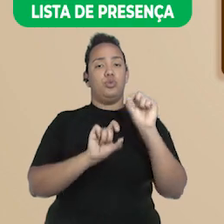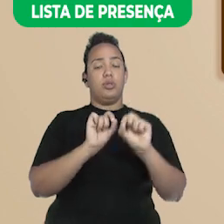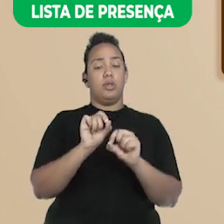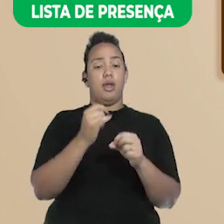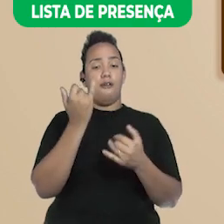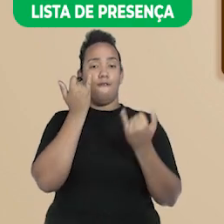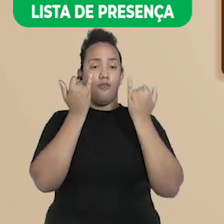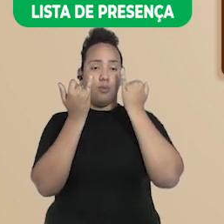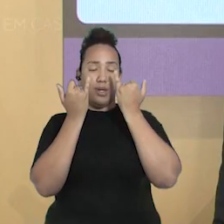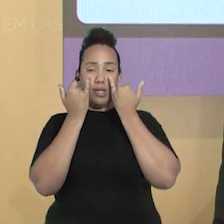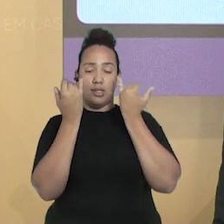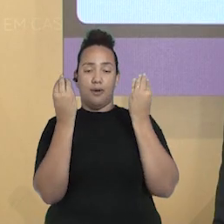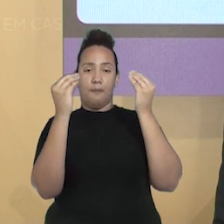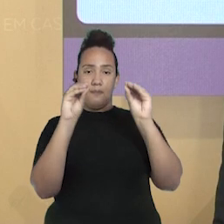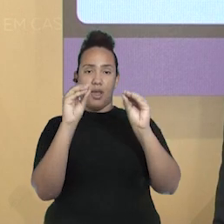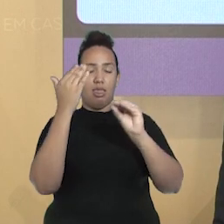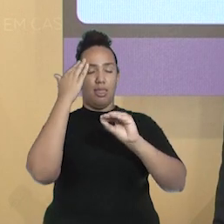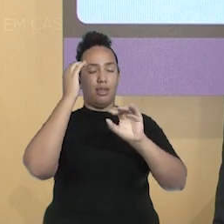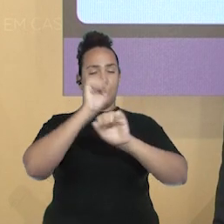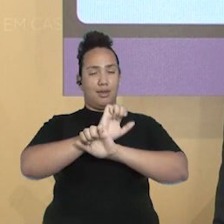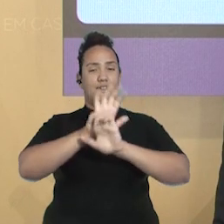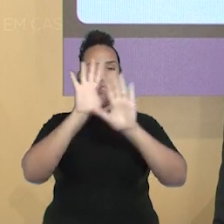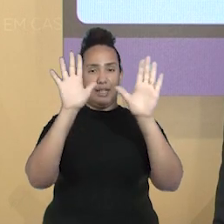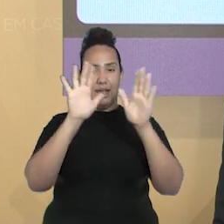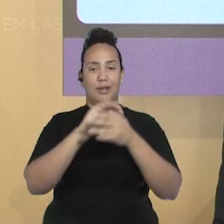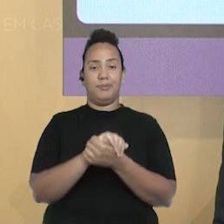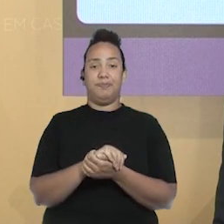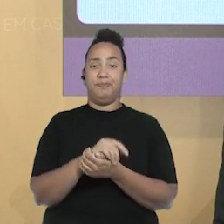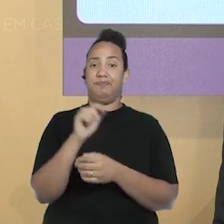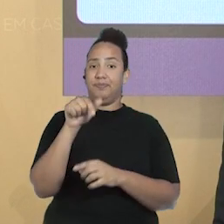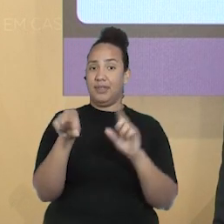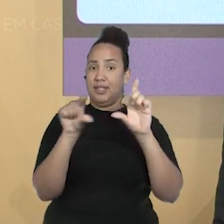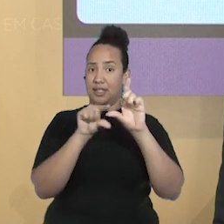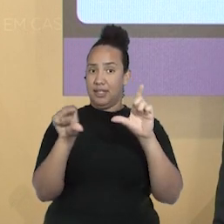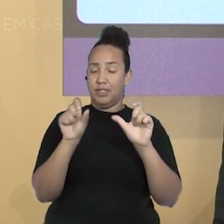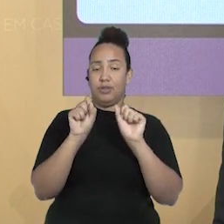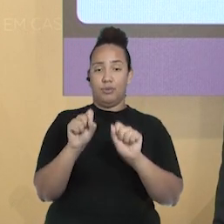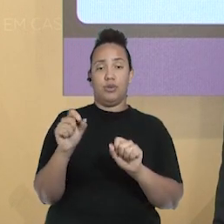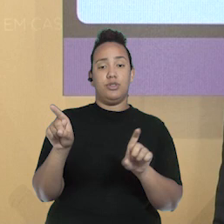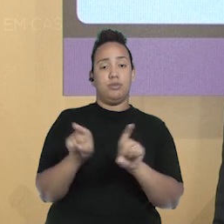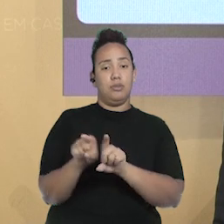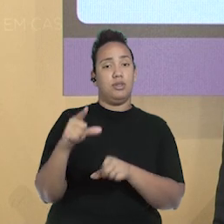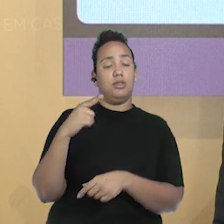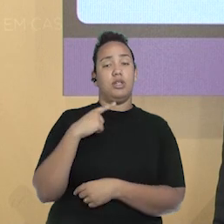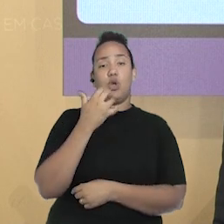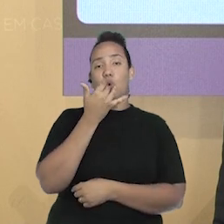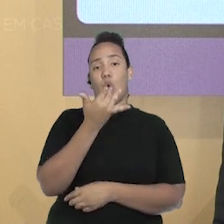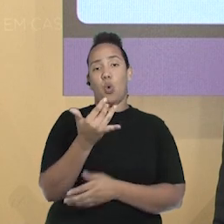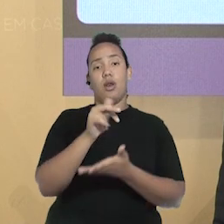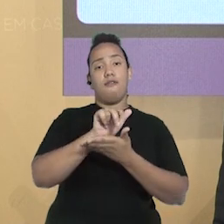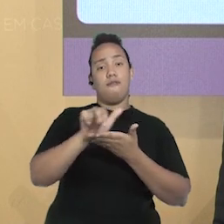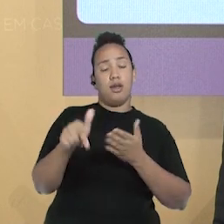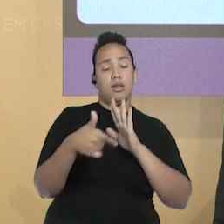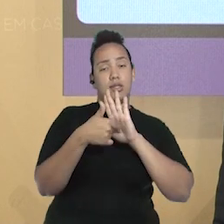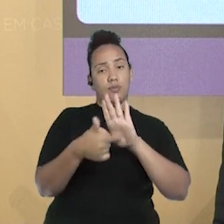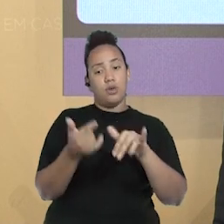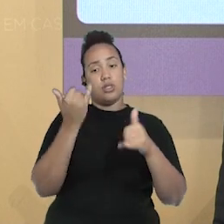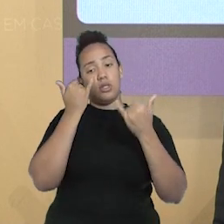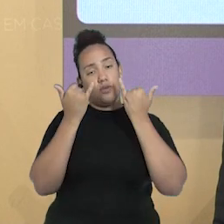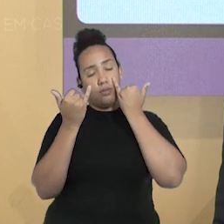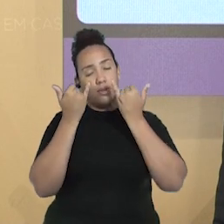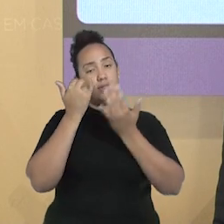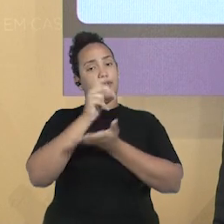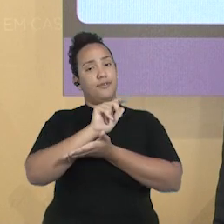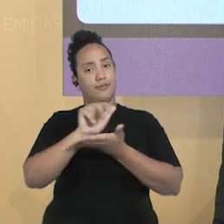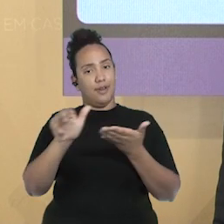informações apresentadas. Junto a ela, podem ter também cores, que destacam diferentes informações, dados